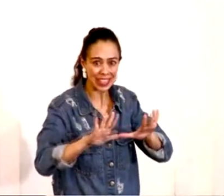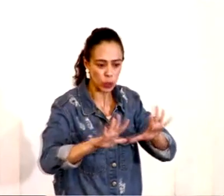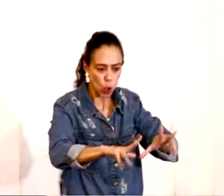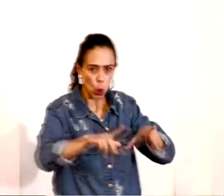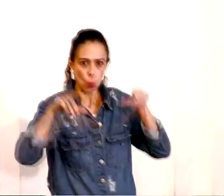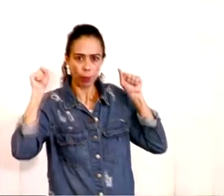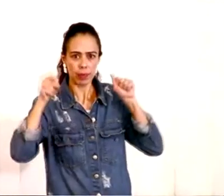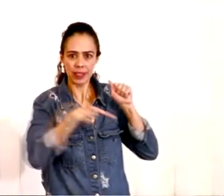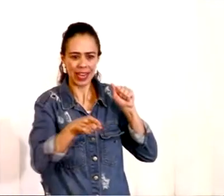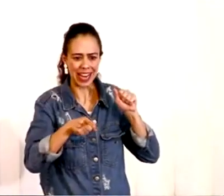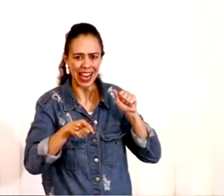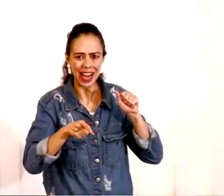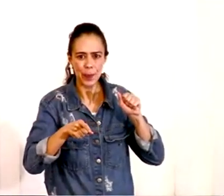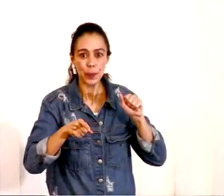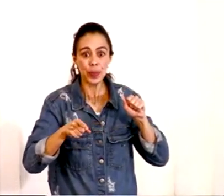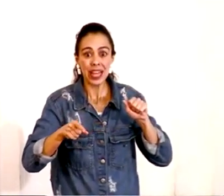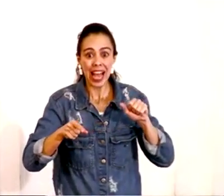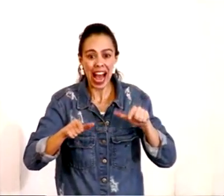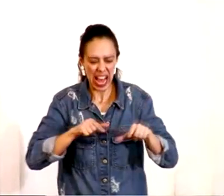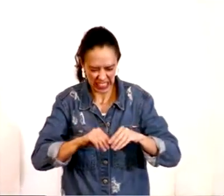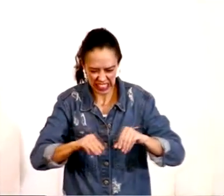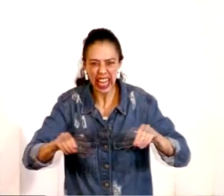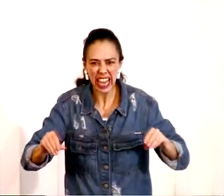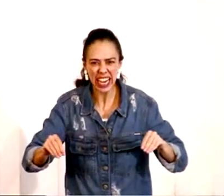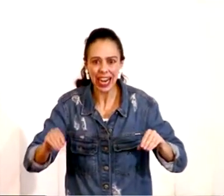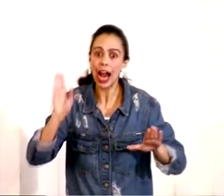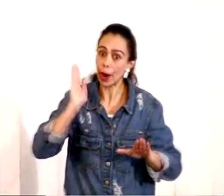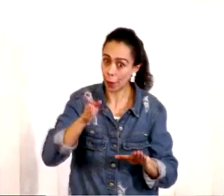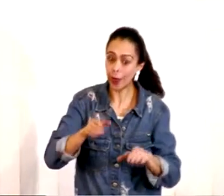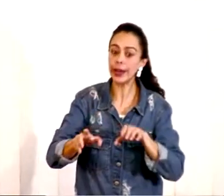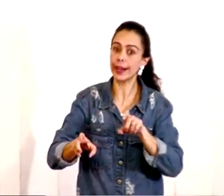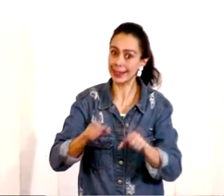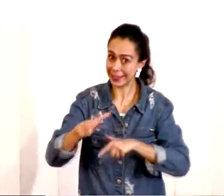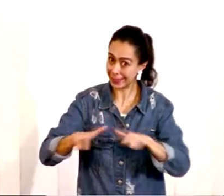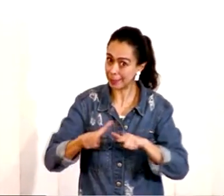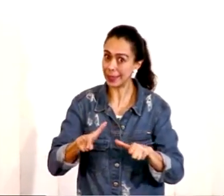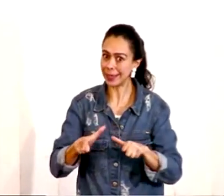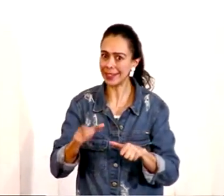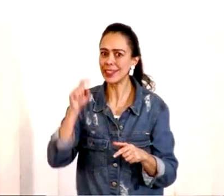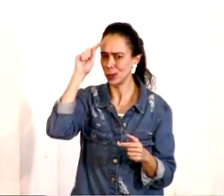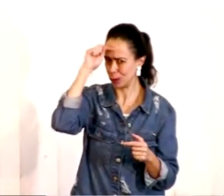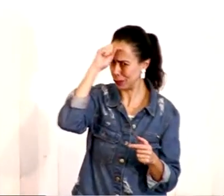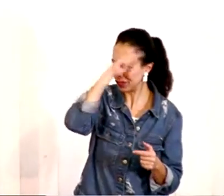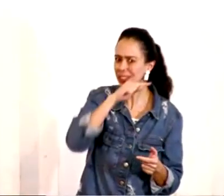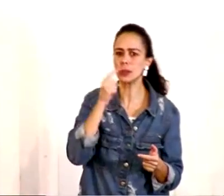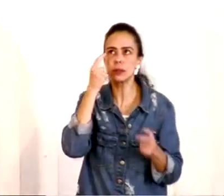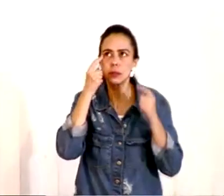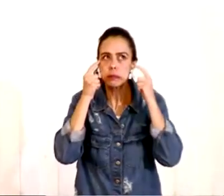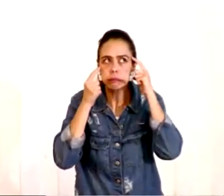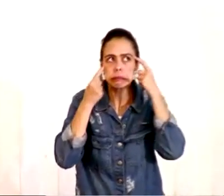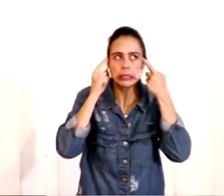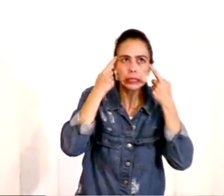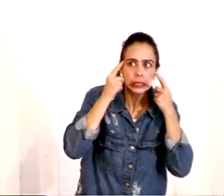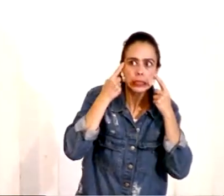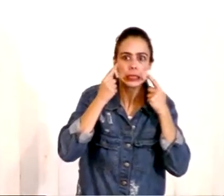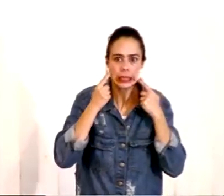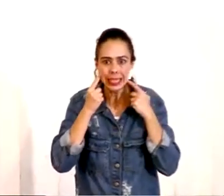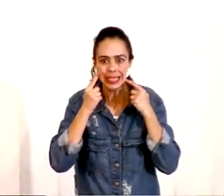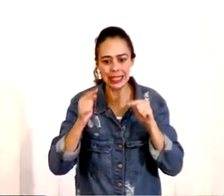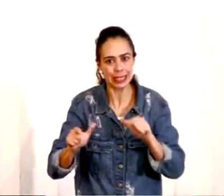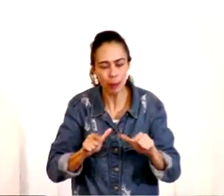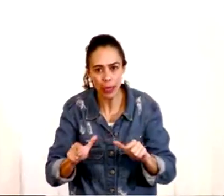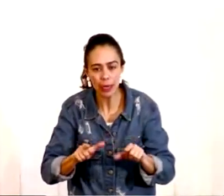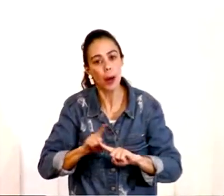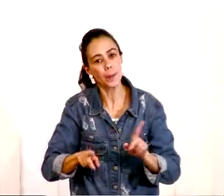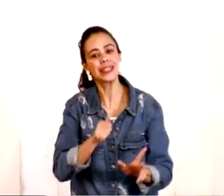dessa bênção. Eles podem trabalhar, e podem trabalhar nessa terra que Deus amaldiçoou por conta do pecado